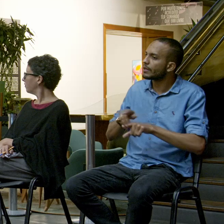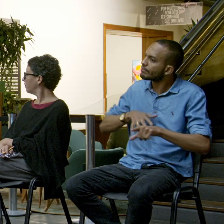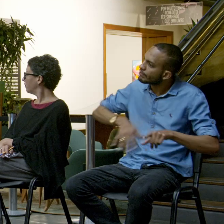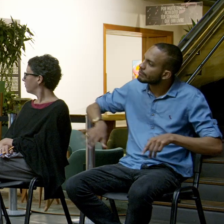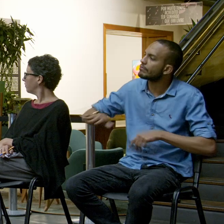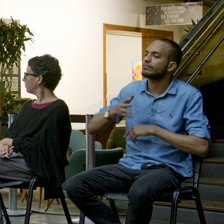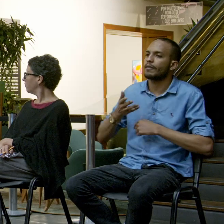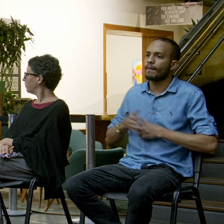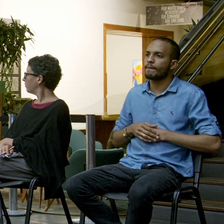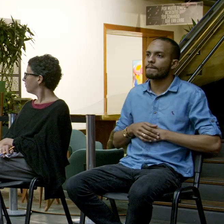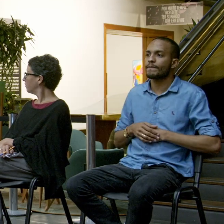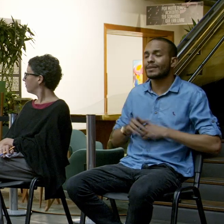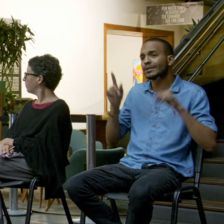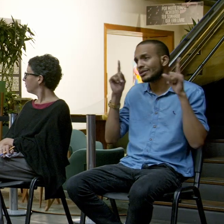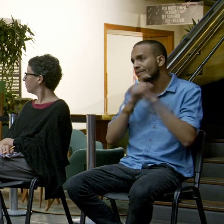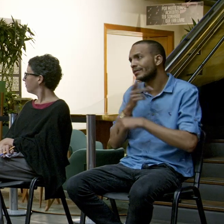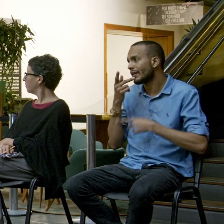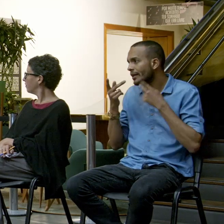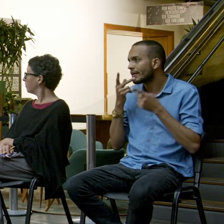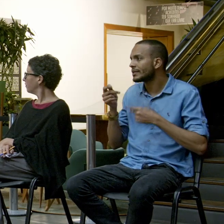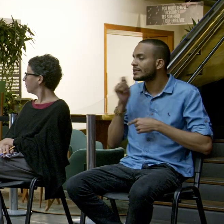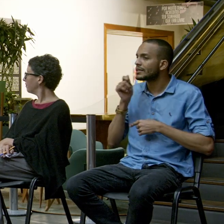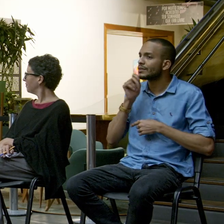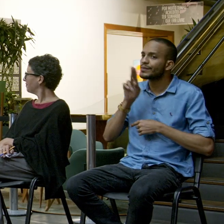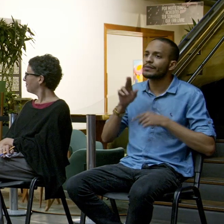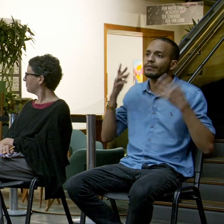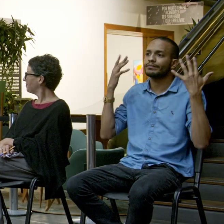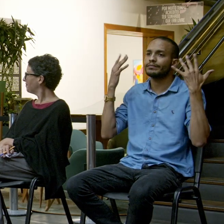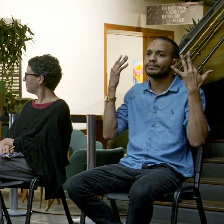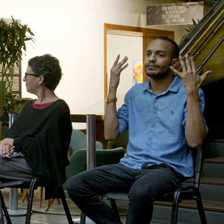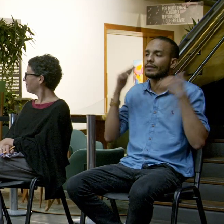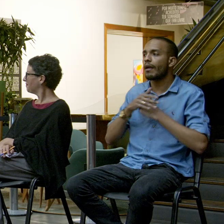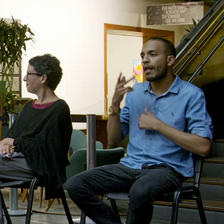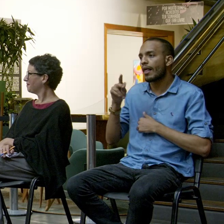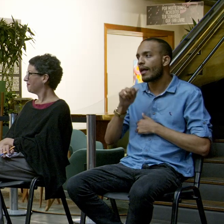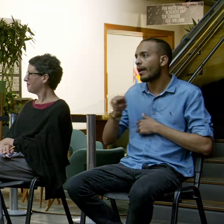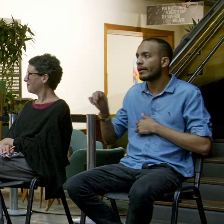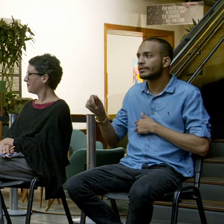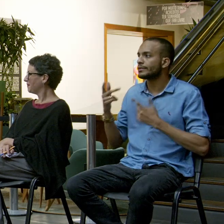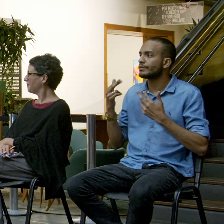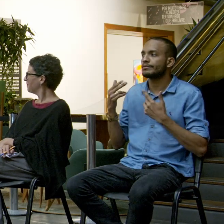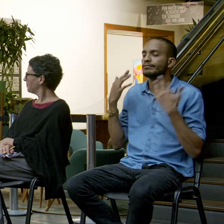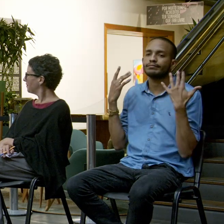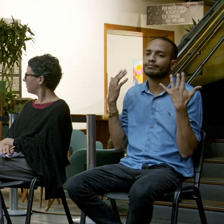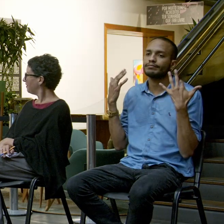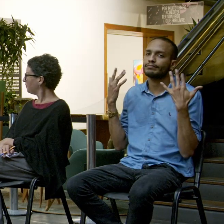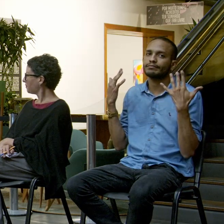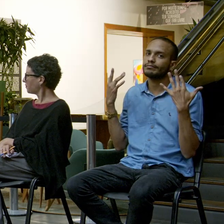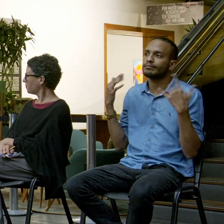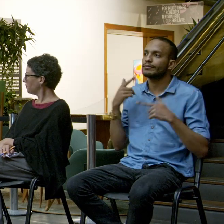enredando, e aí é muito difícil falar sem usar as mãos, né? A Ana são mãos, né? Sempre